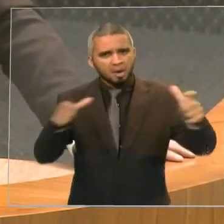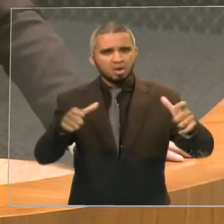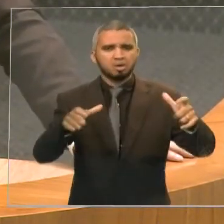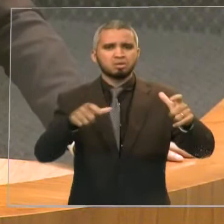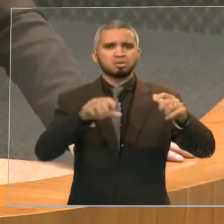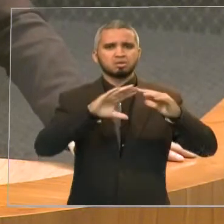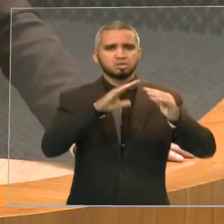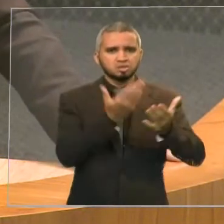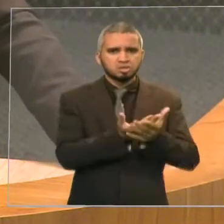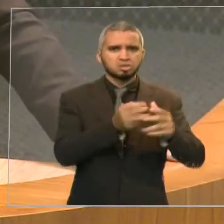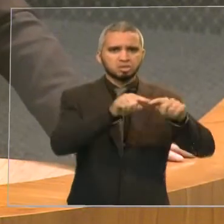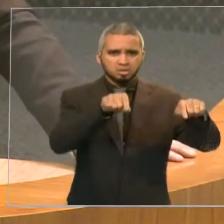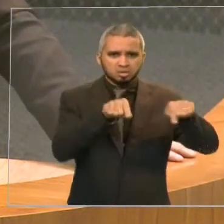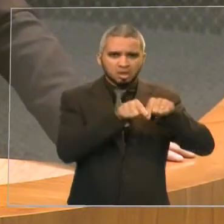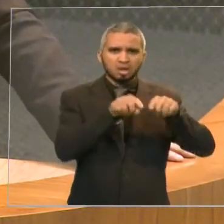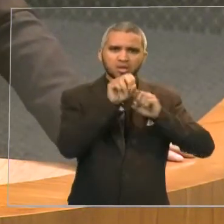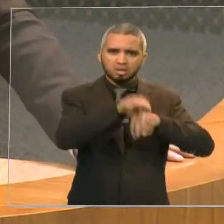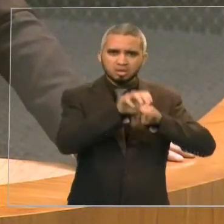mais uma vez eu vou repetir,